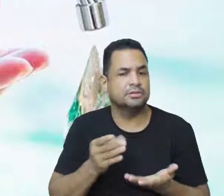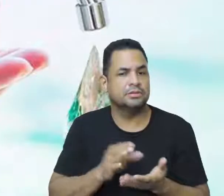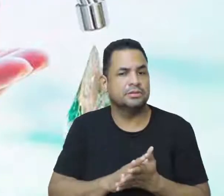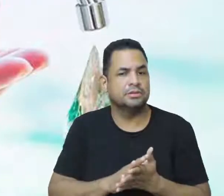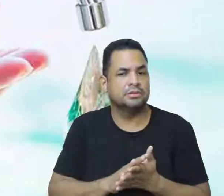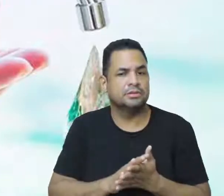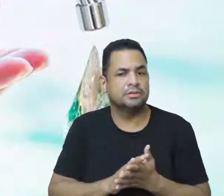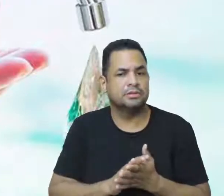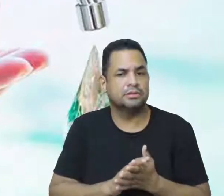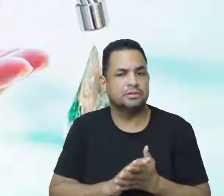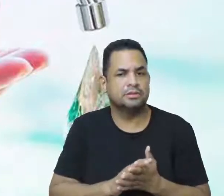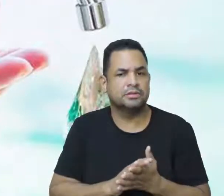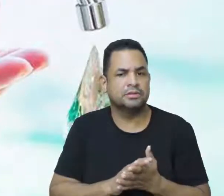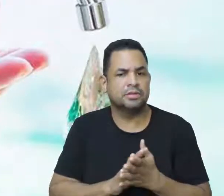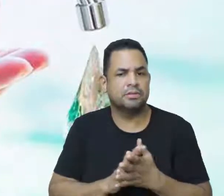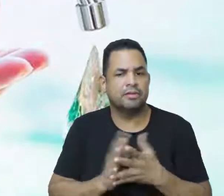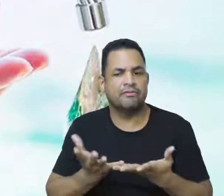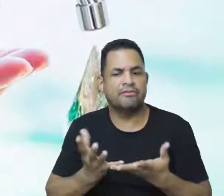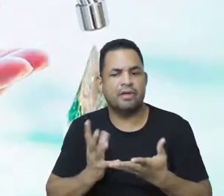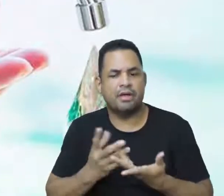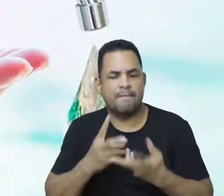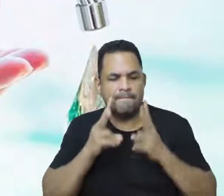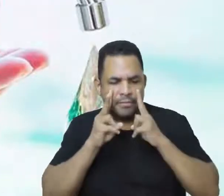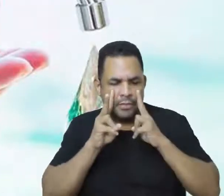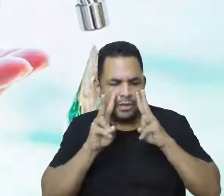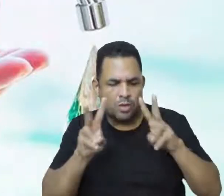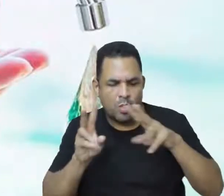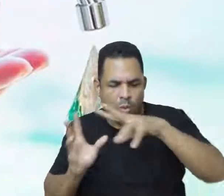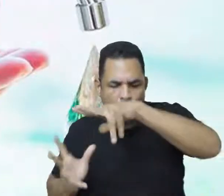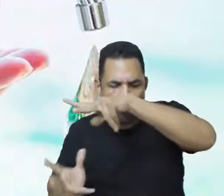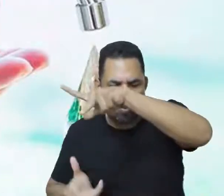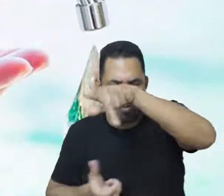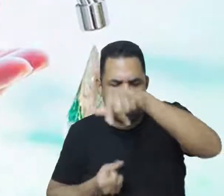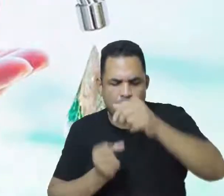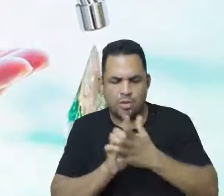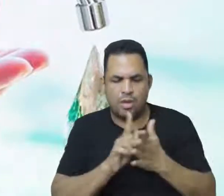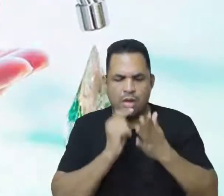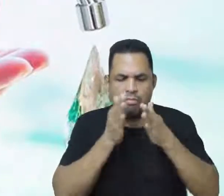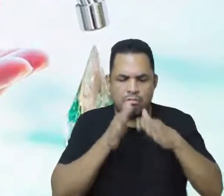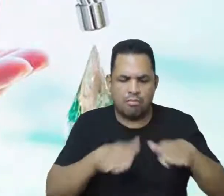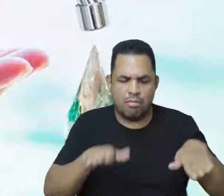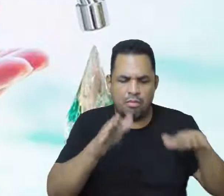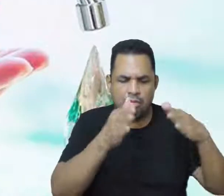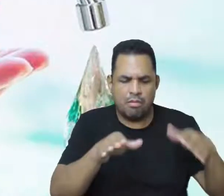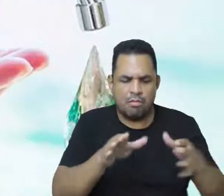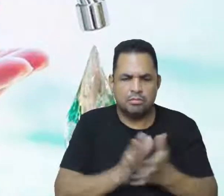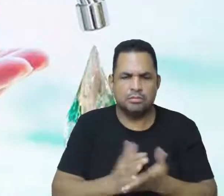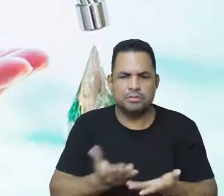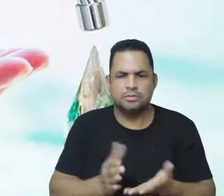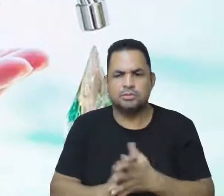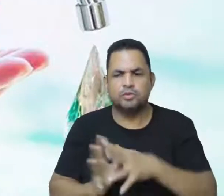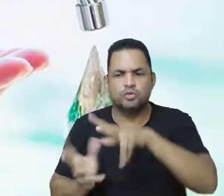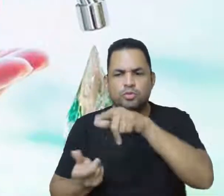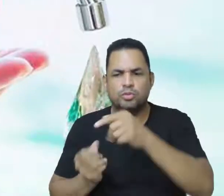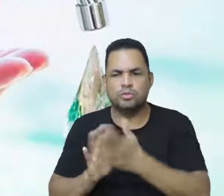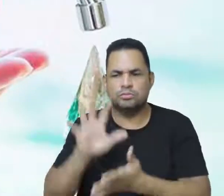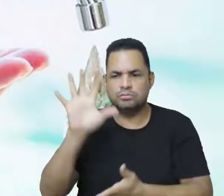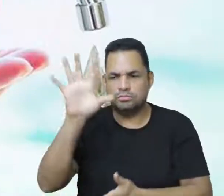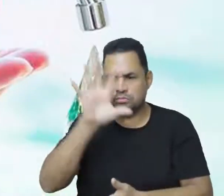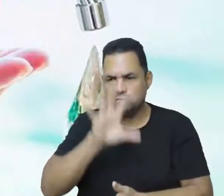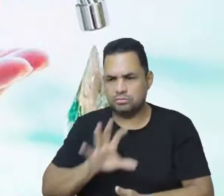a escala global, como os oceanos e várias bacias hidrográficas pelo mundo afora. Tudo